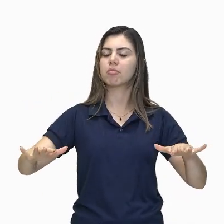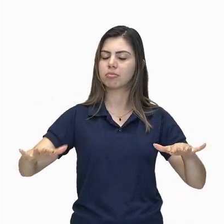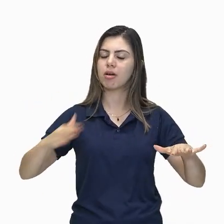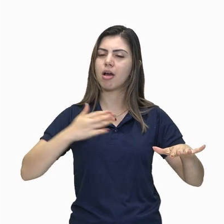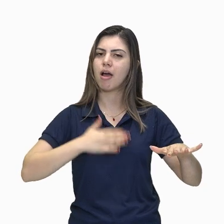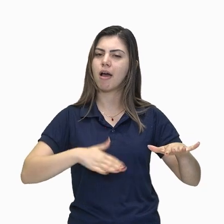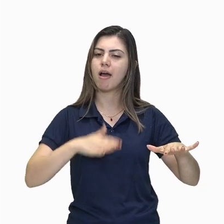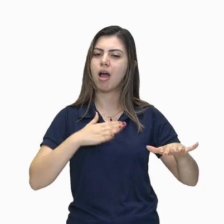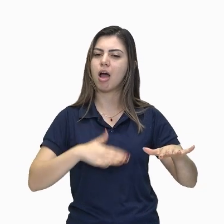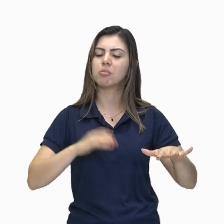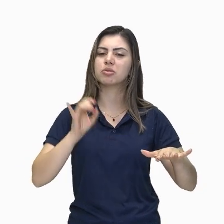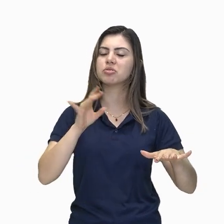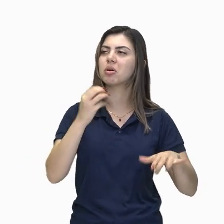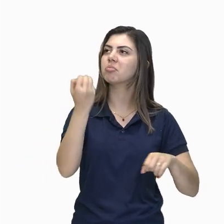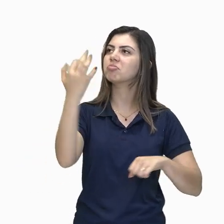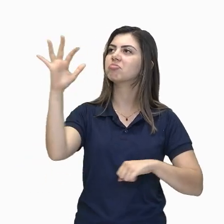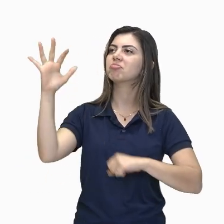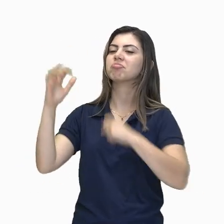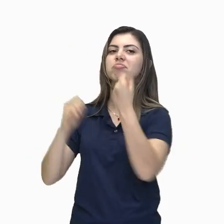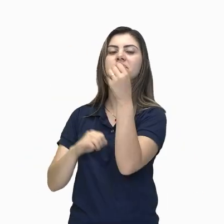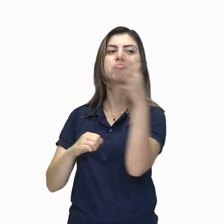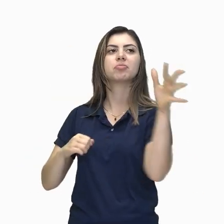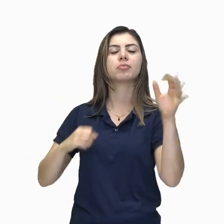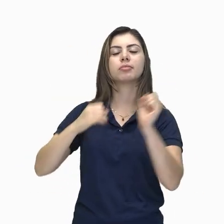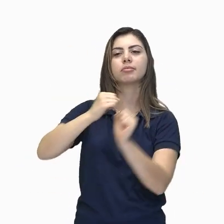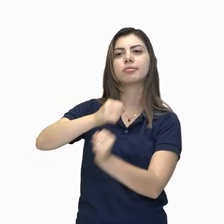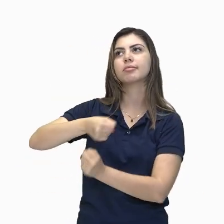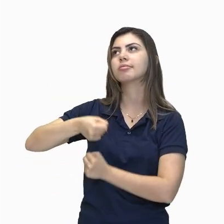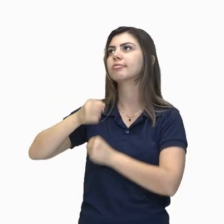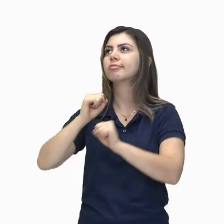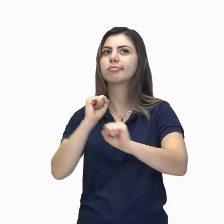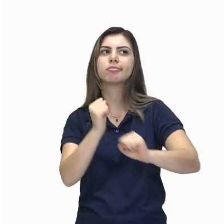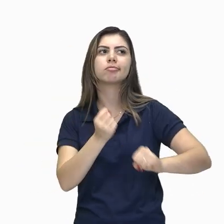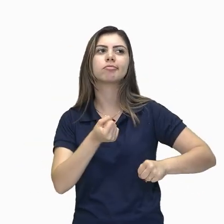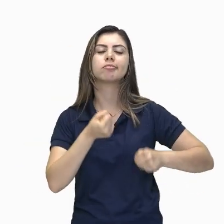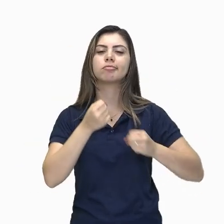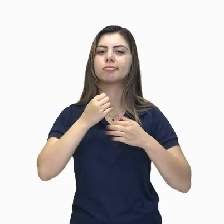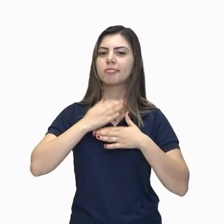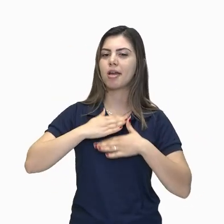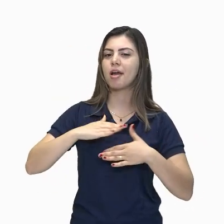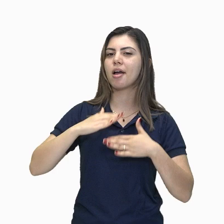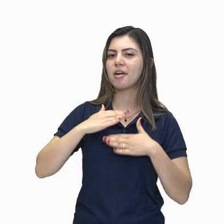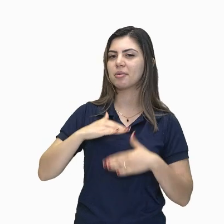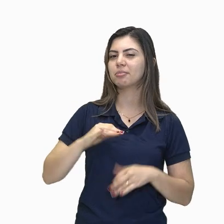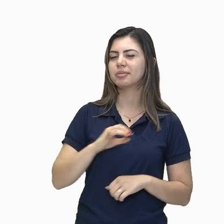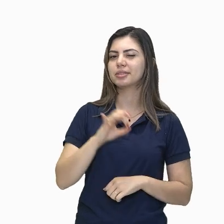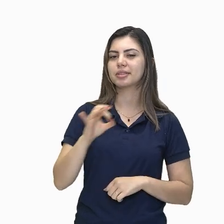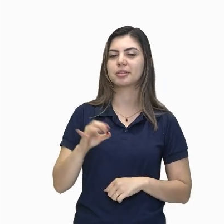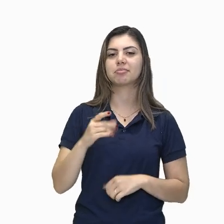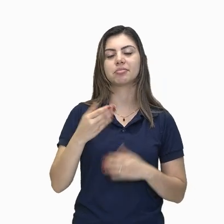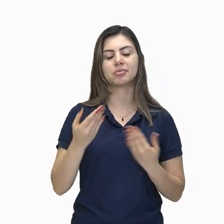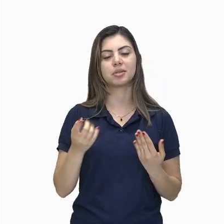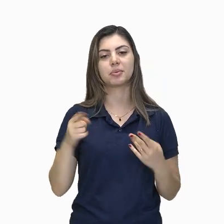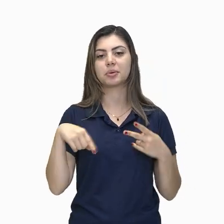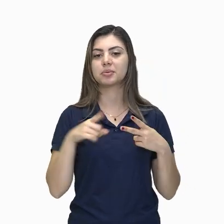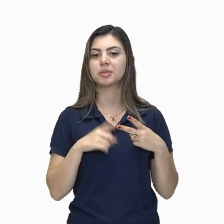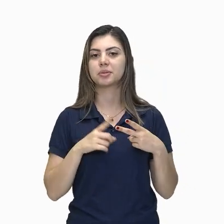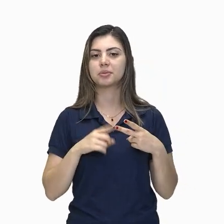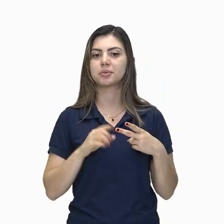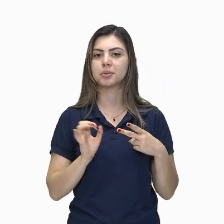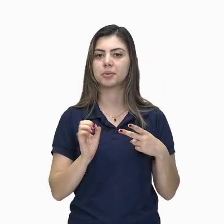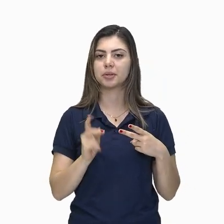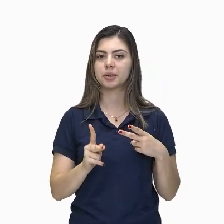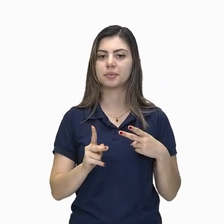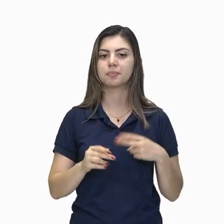só passeando, fazer o seu tour aí, né? Passeando, para dar uma relaxada. Essa aí é uma outra modalidade do SUP,